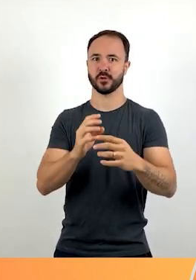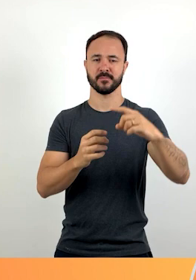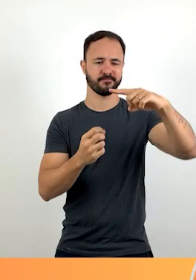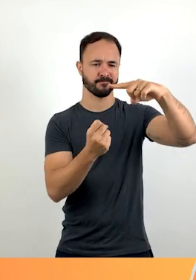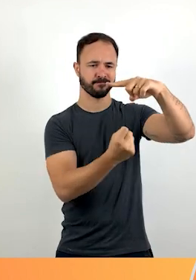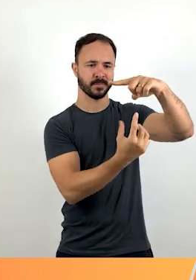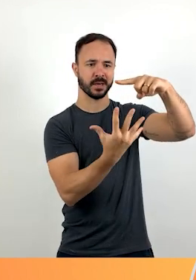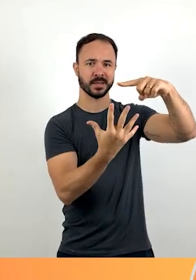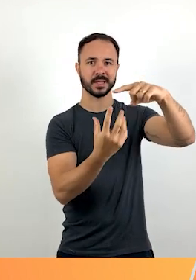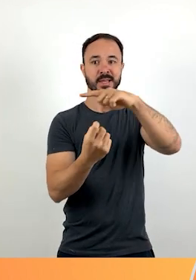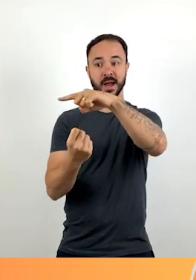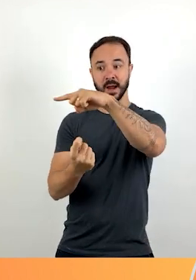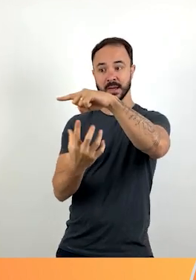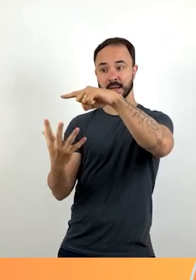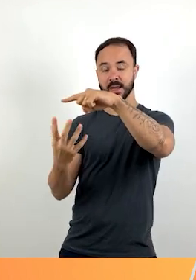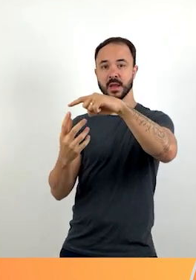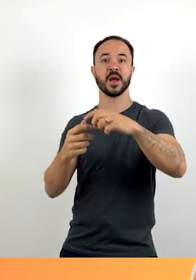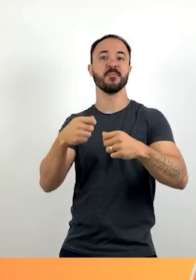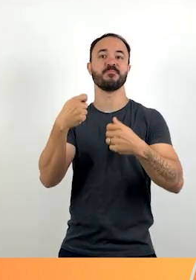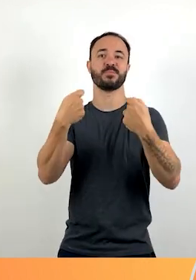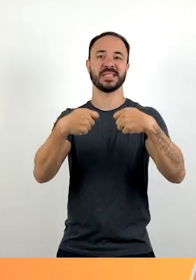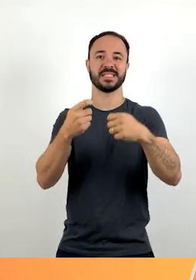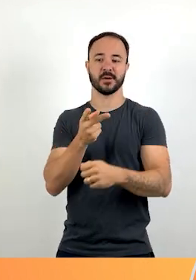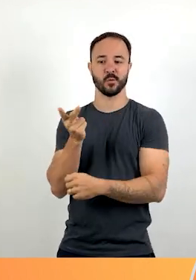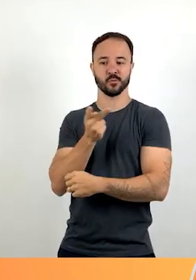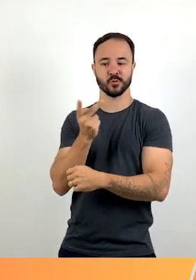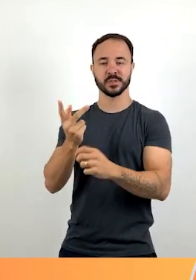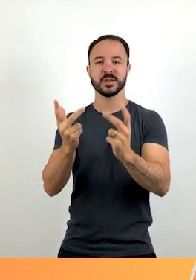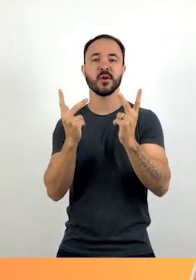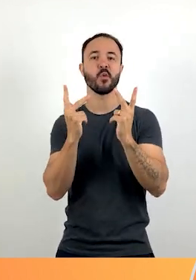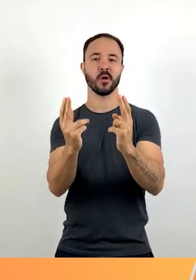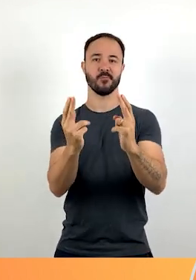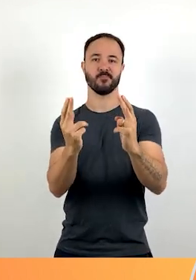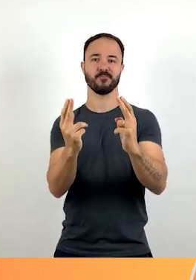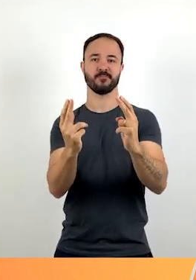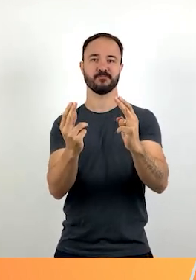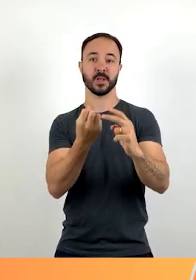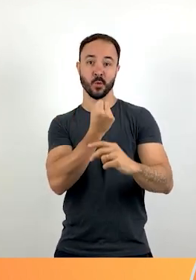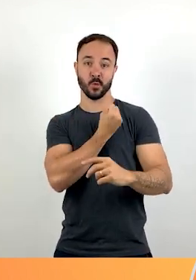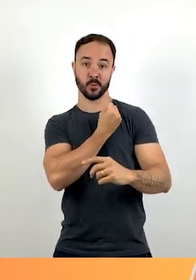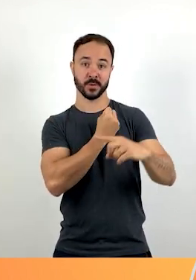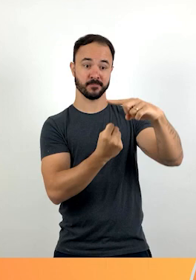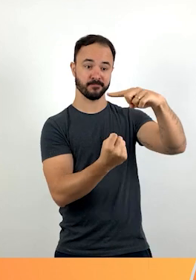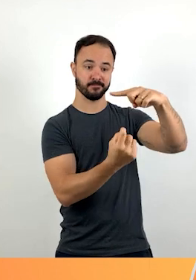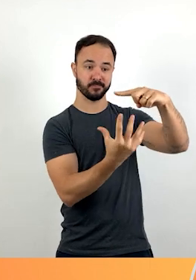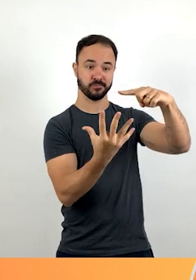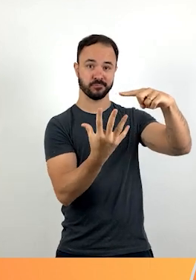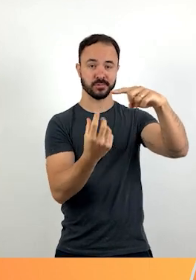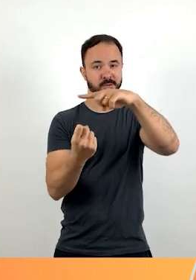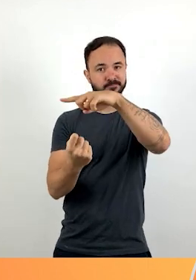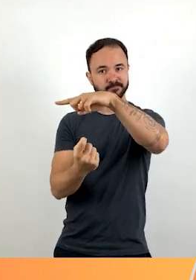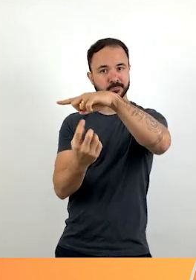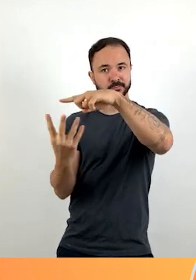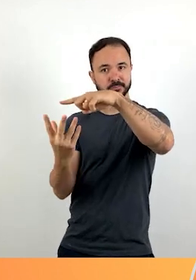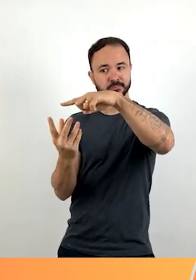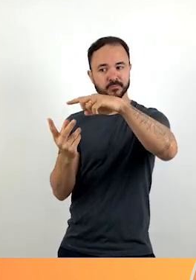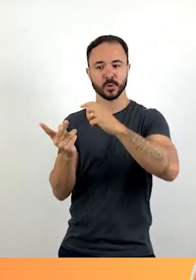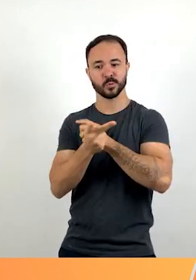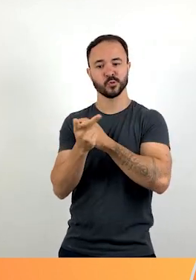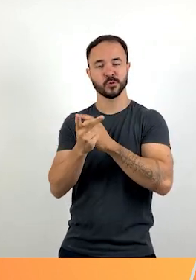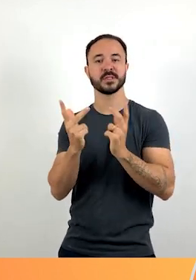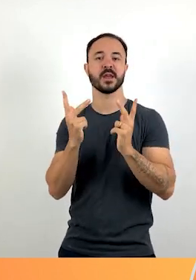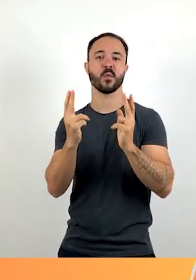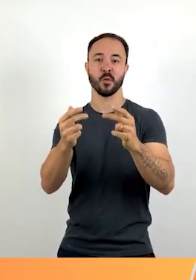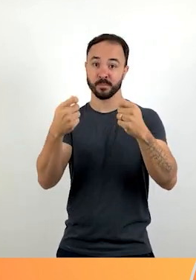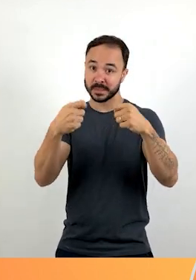que igualar os denominadores. E o método utilizado, né, muito utilizado para igualar os denominadores,